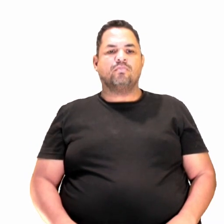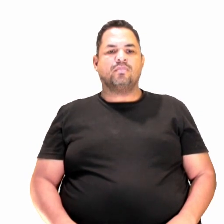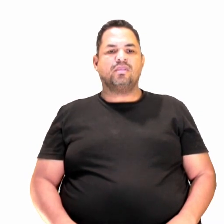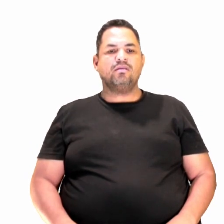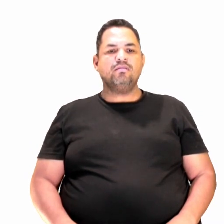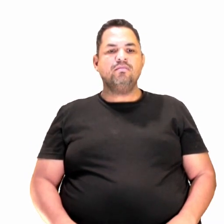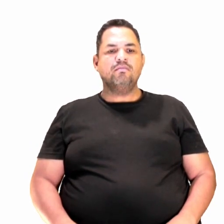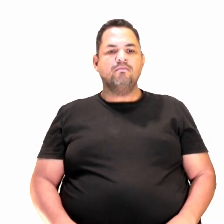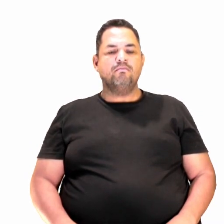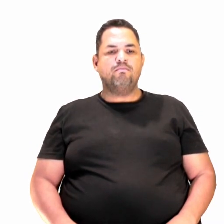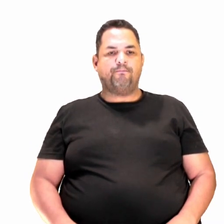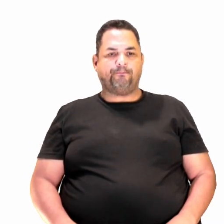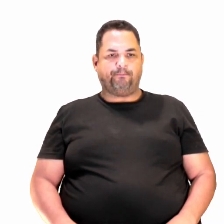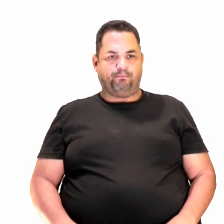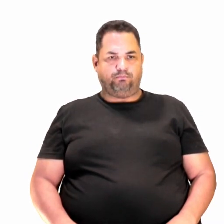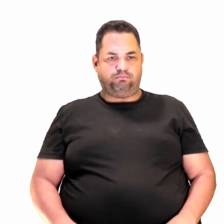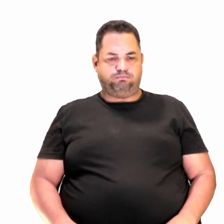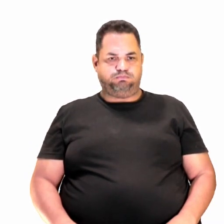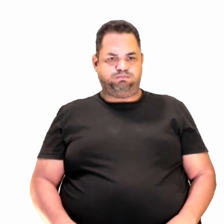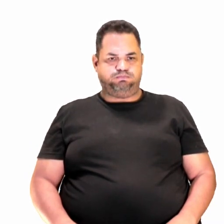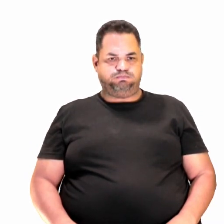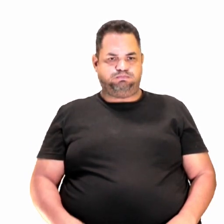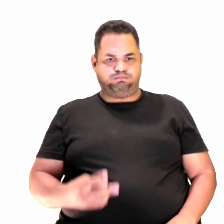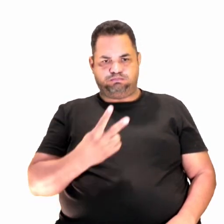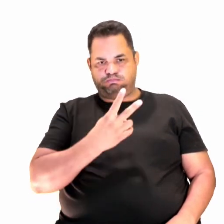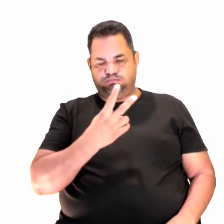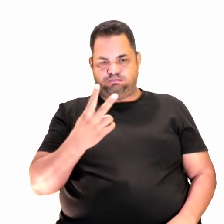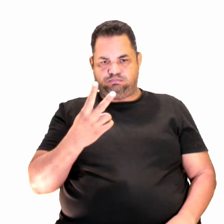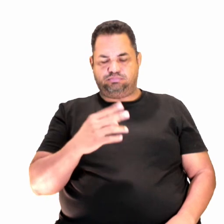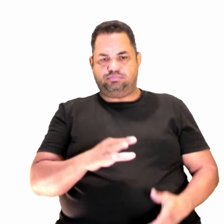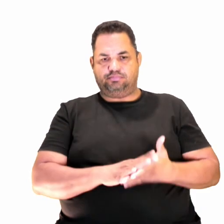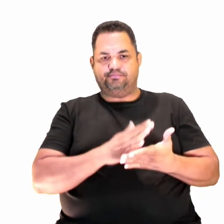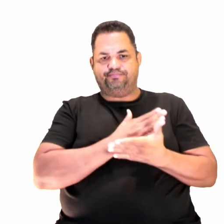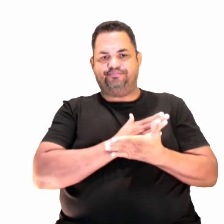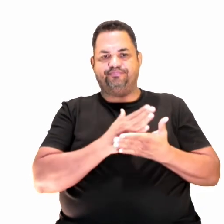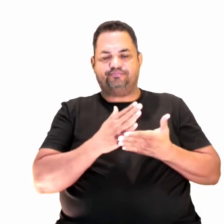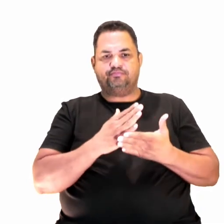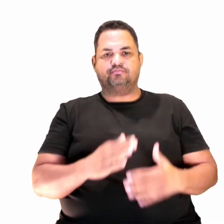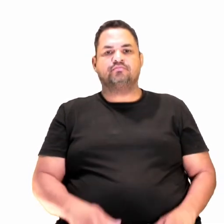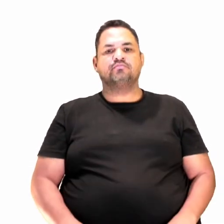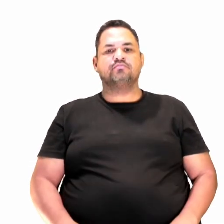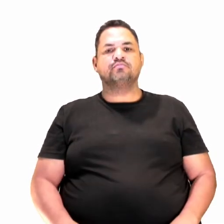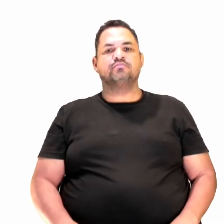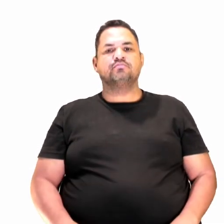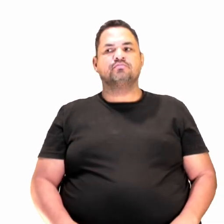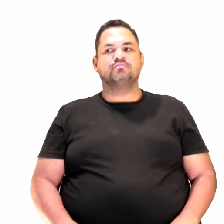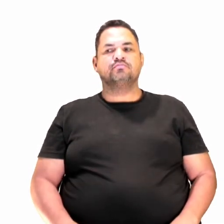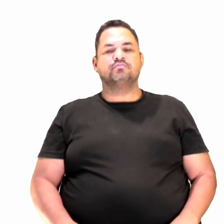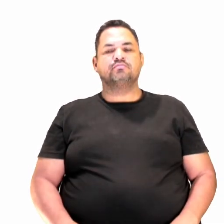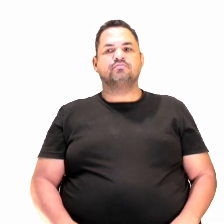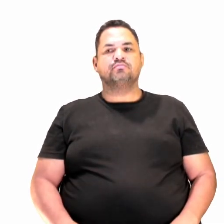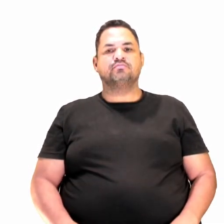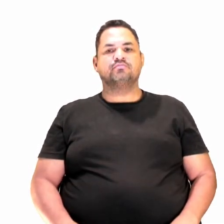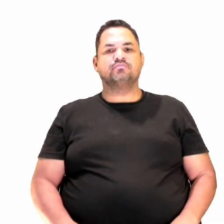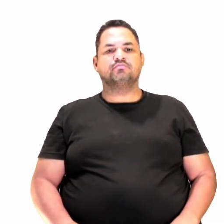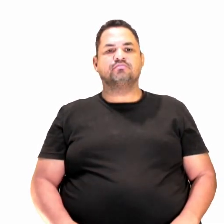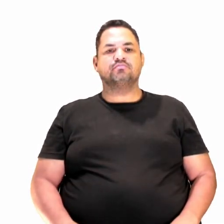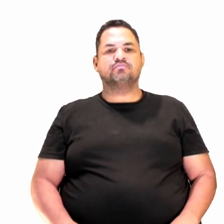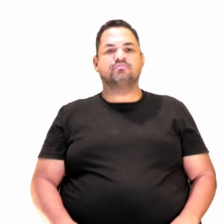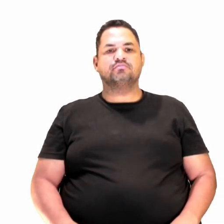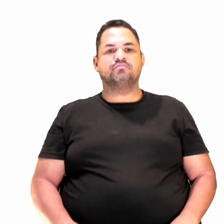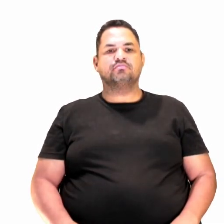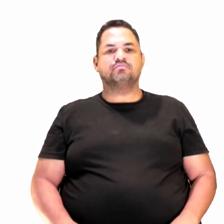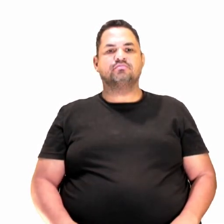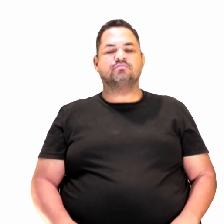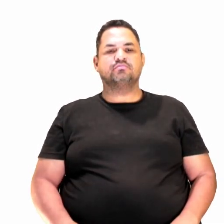no início, vai ficar you could be developing bulimia, could vai ficar no